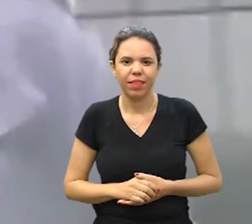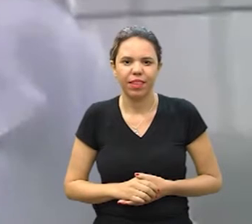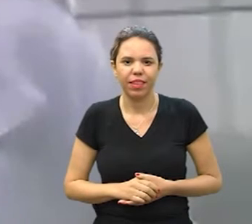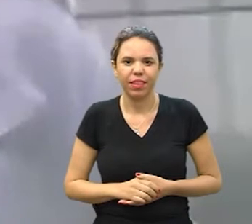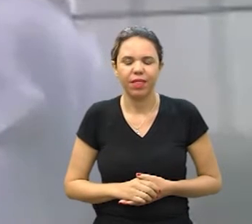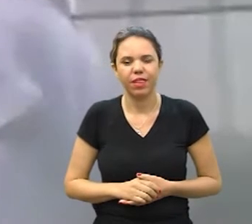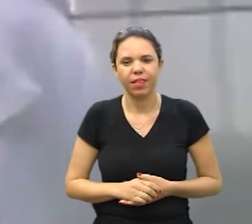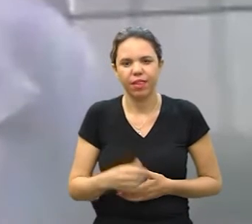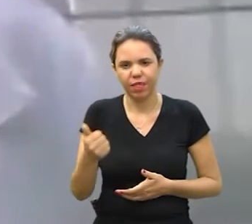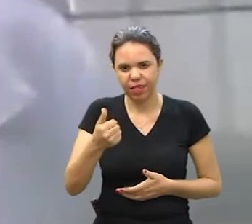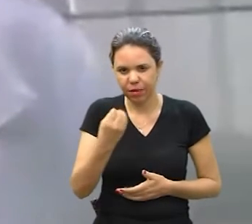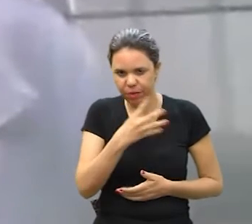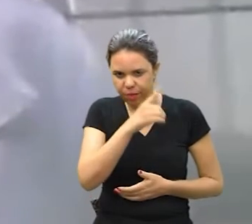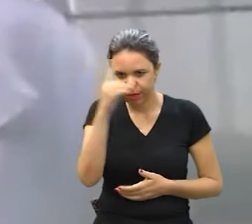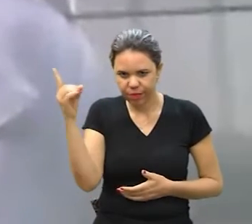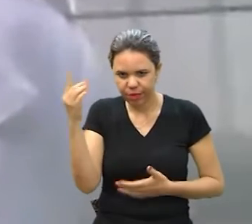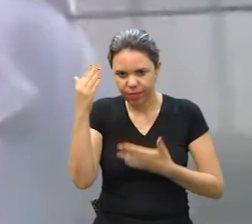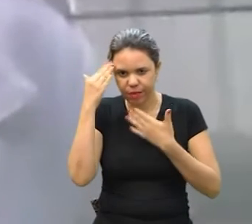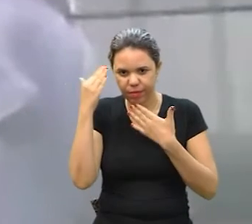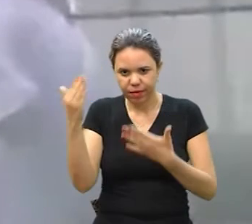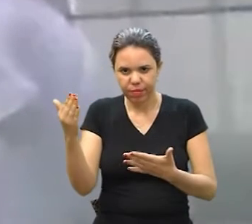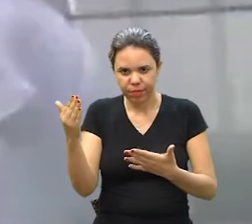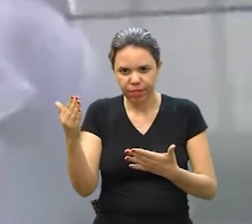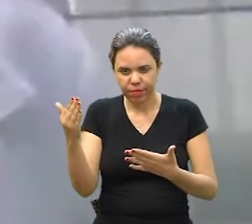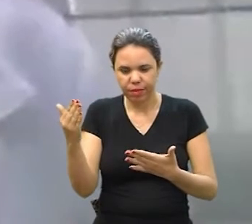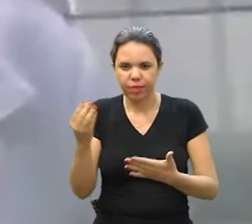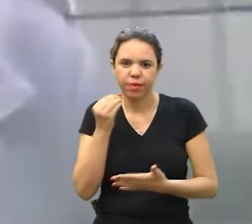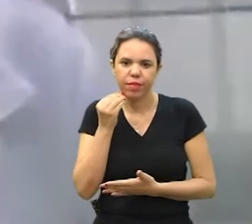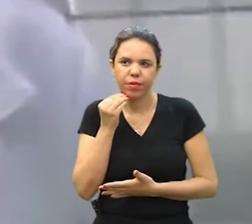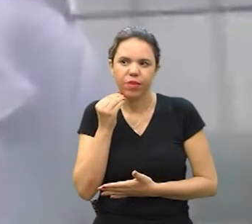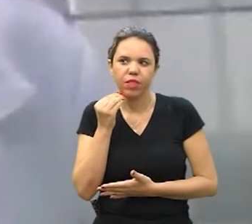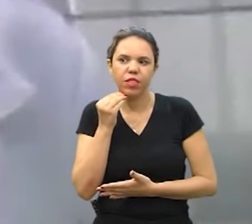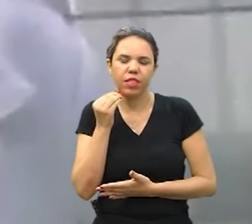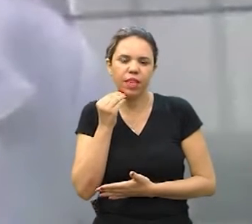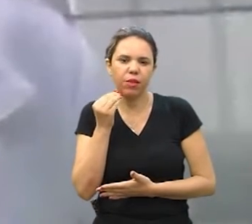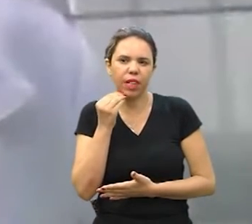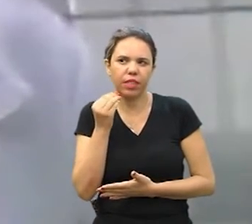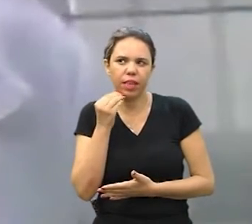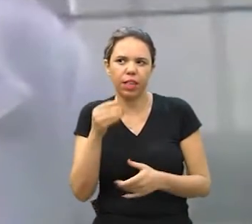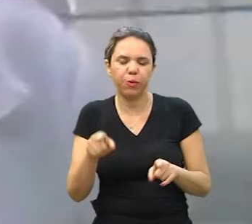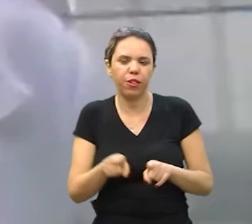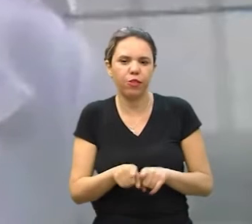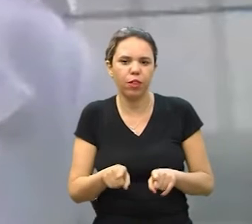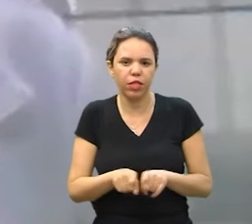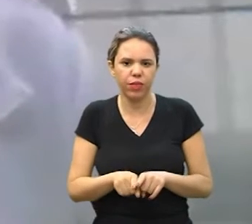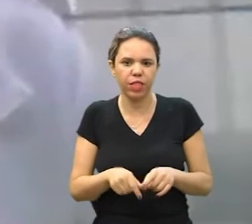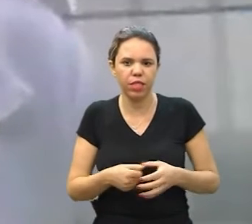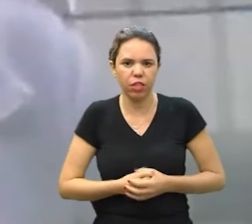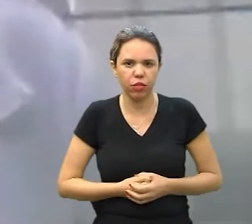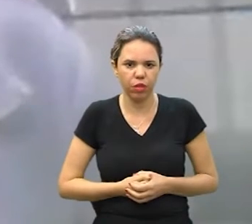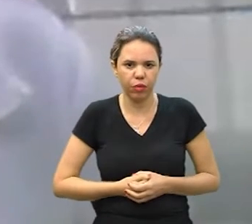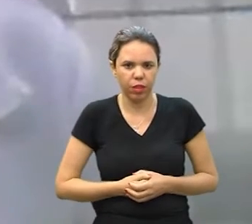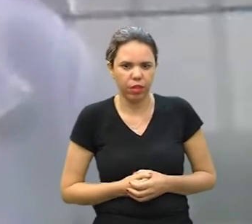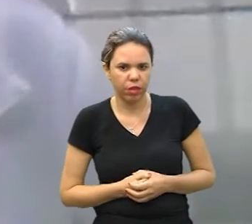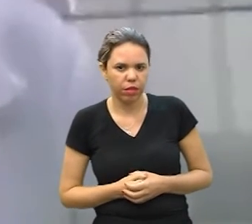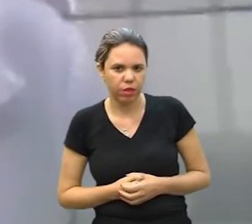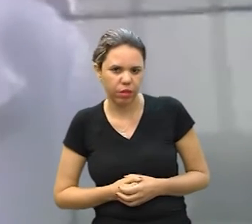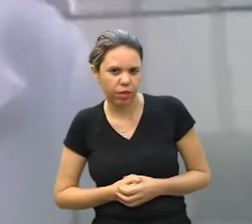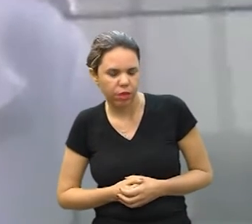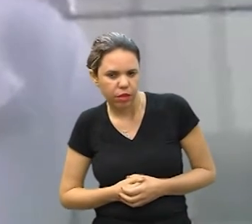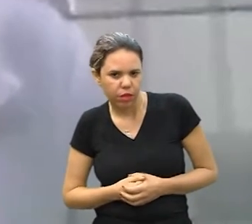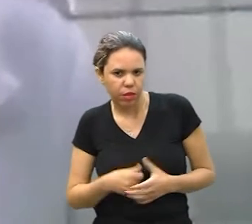Nossa, é uma lista, bom, primeiro bom dia, né, agradeço a oportunidade. É uma lista muito grande, né,